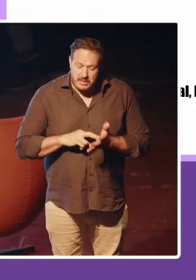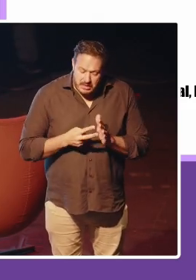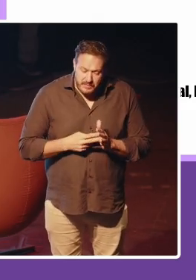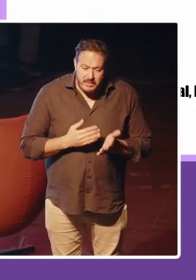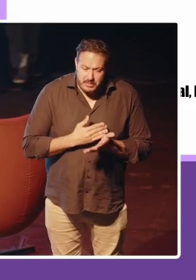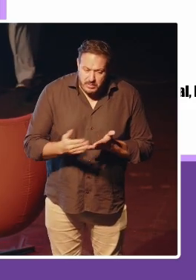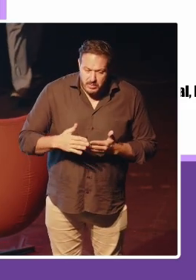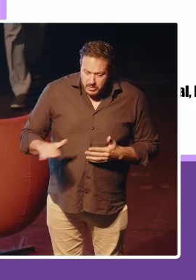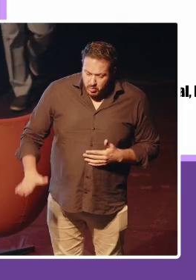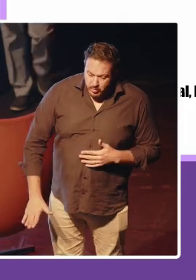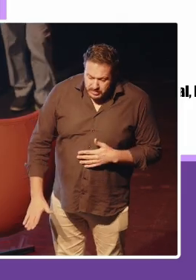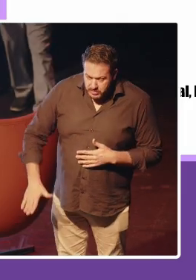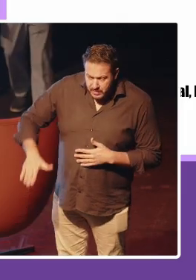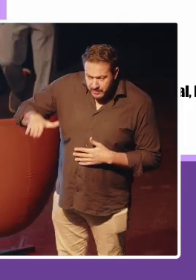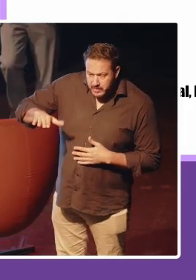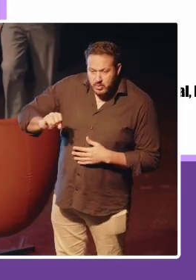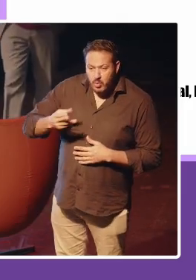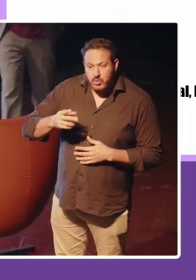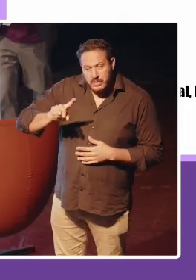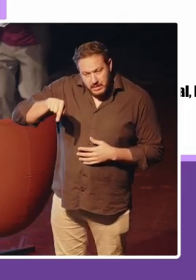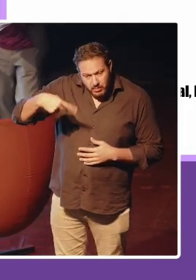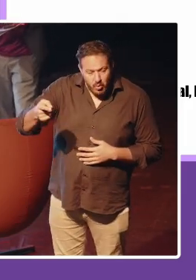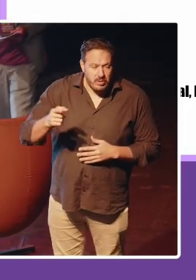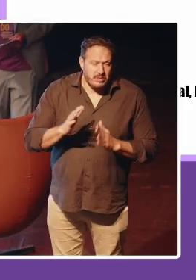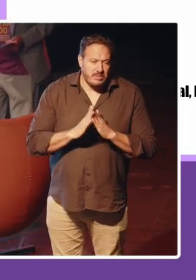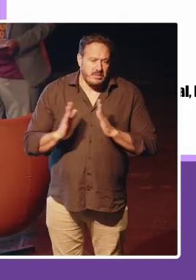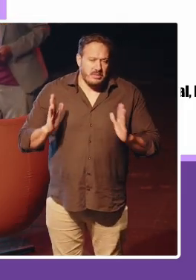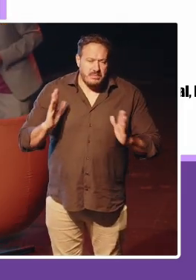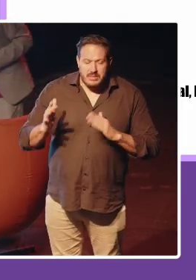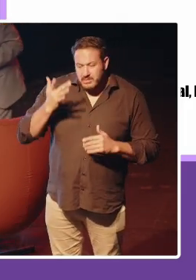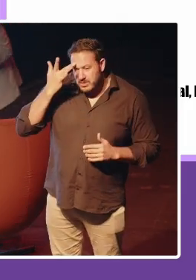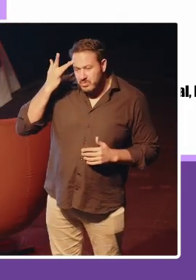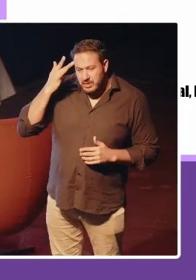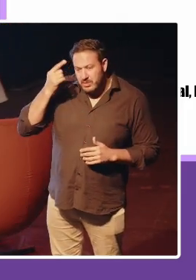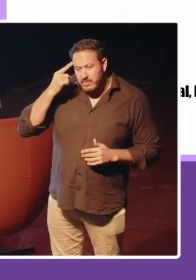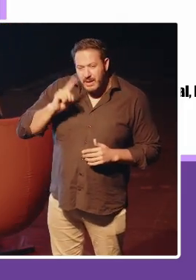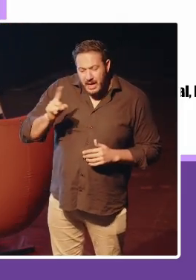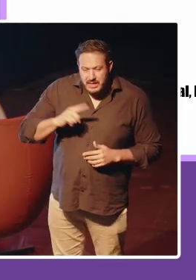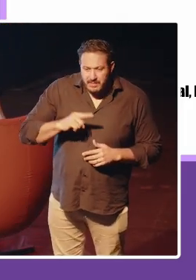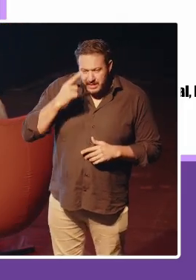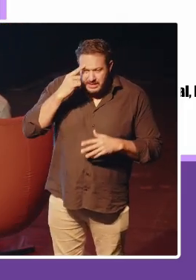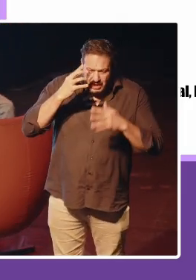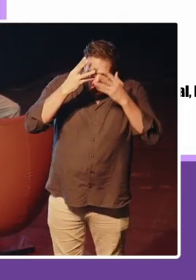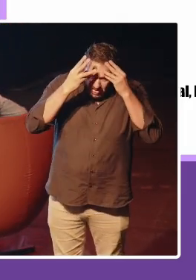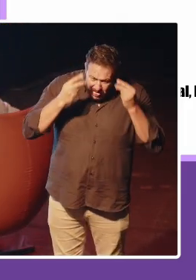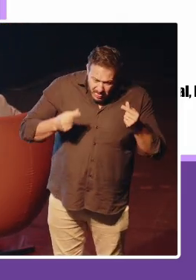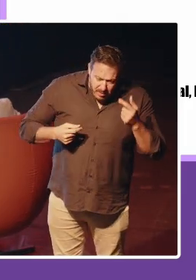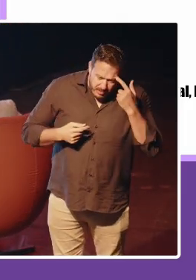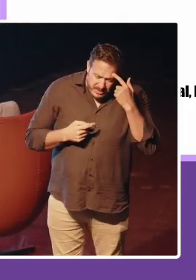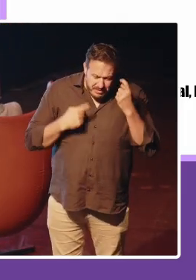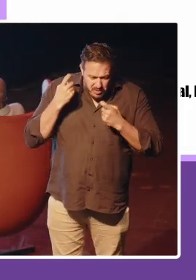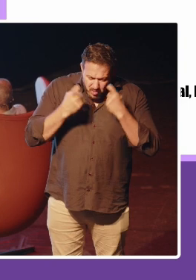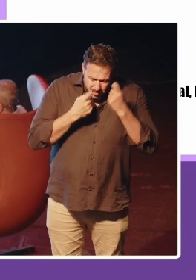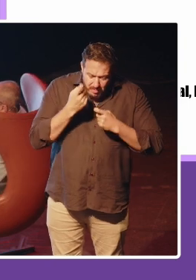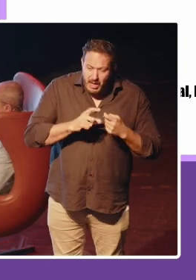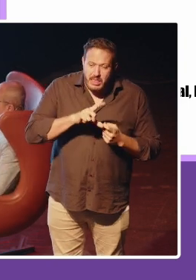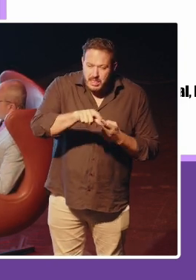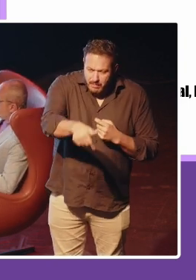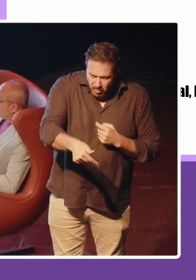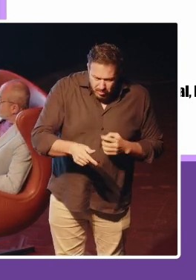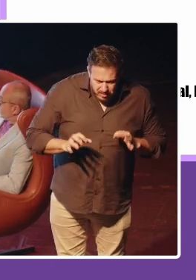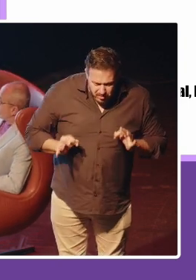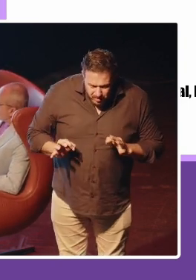na meia-idade. Isso é uma coisa que as pessoas normalmente não pensam. Quando elas pensam sobre demência, a gente começa a se preocupar quando a gente está mais velho, não é isso